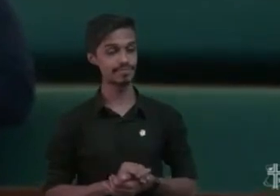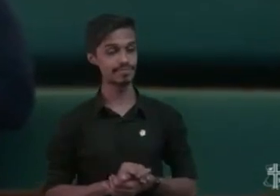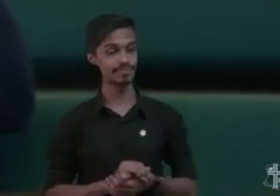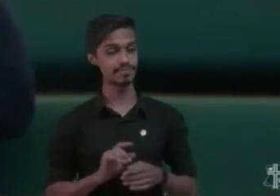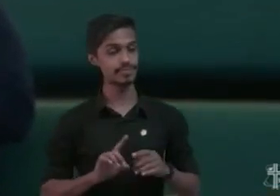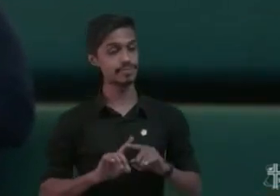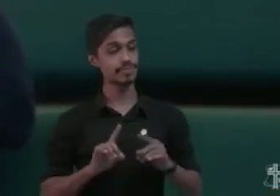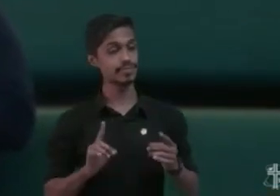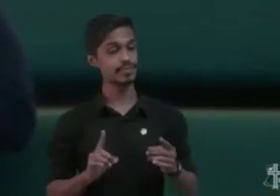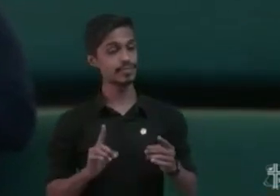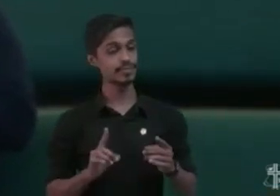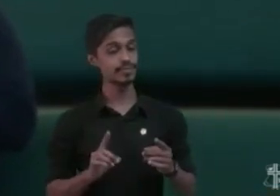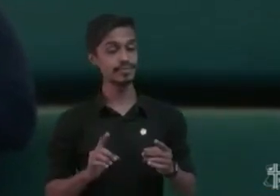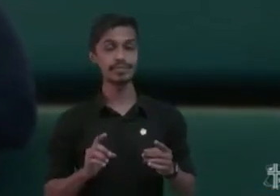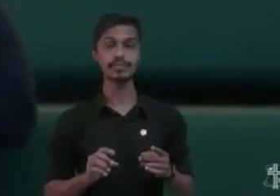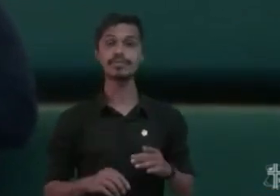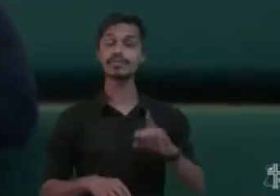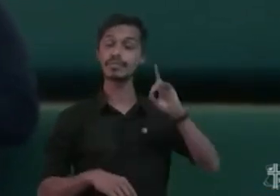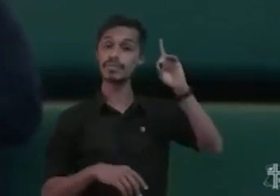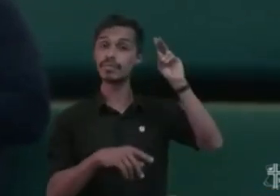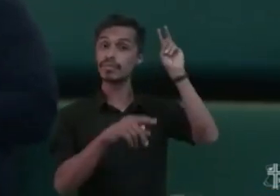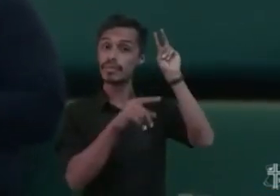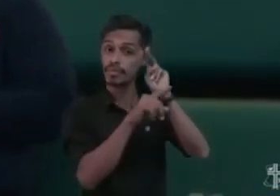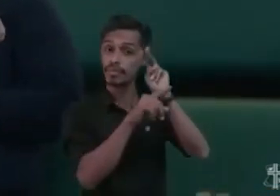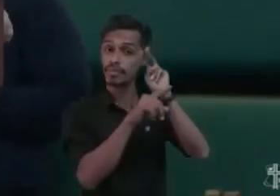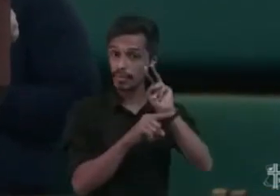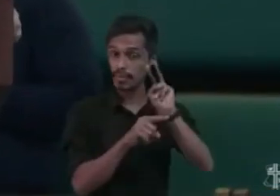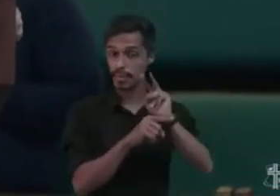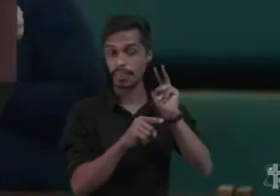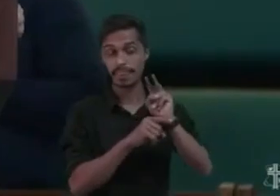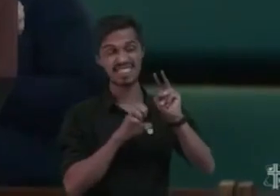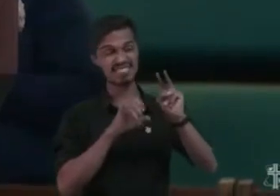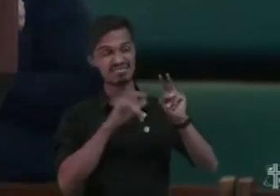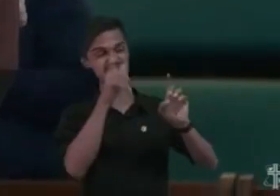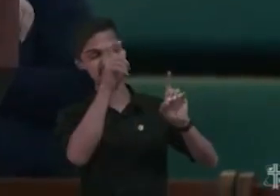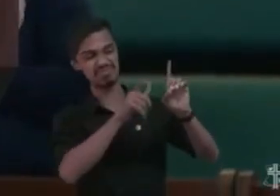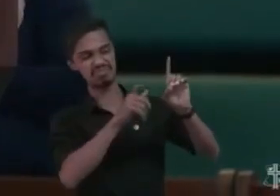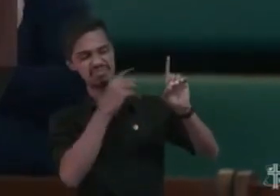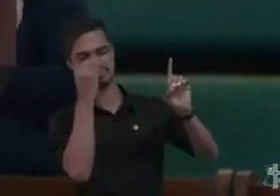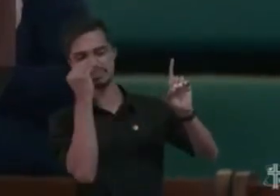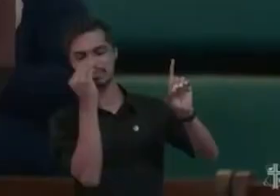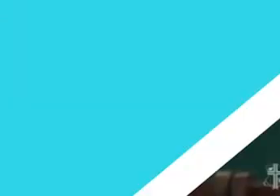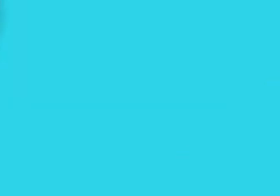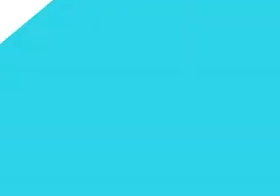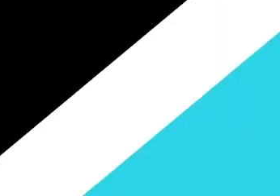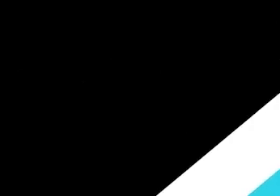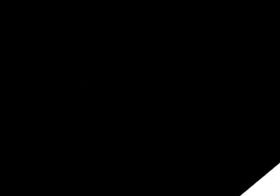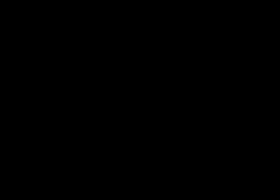senhor que vigia a cidade, será inútil a sentinela montar guarda.